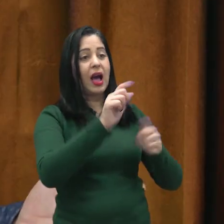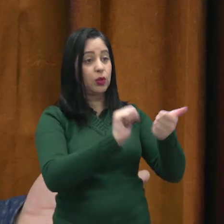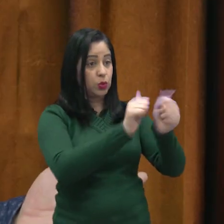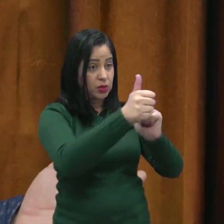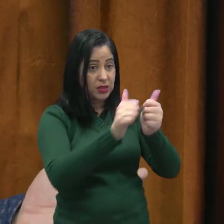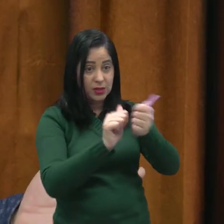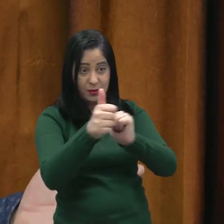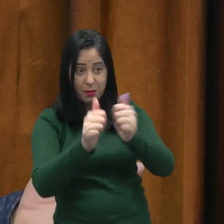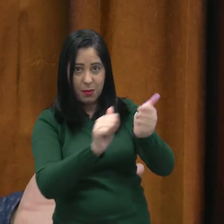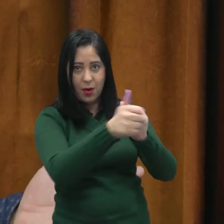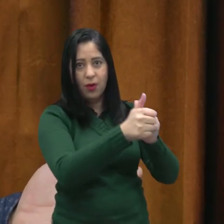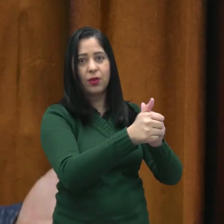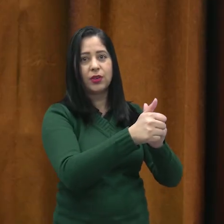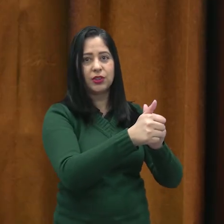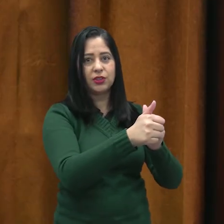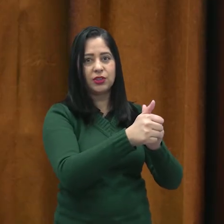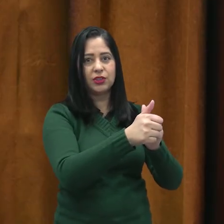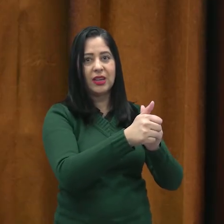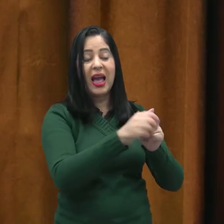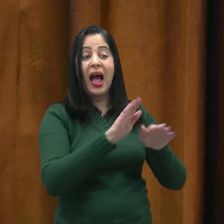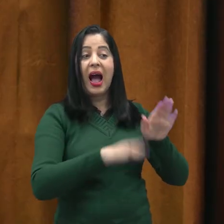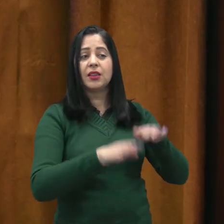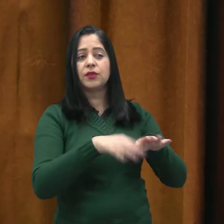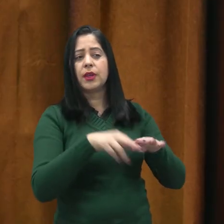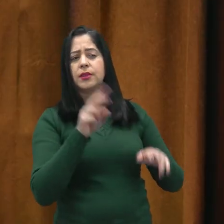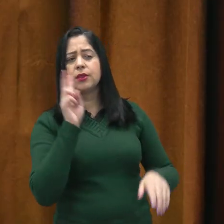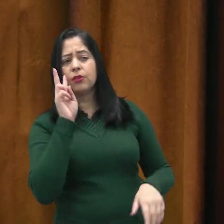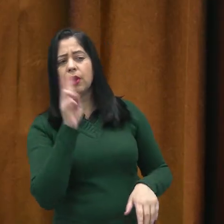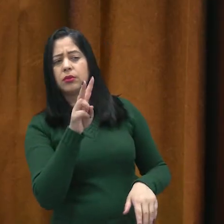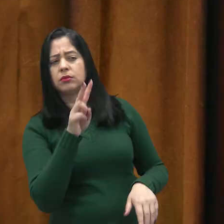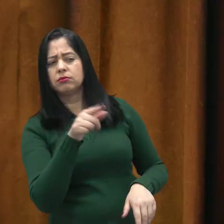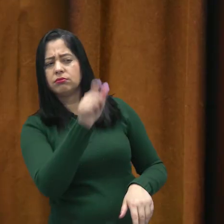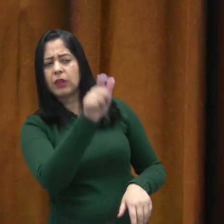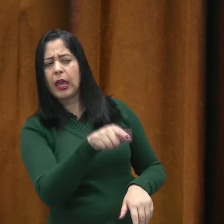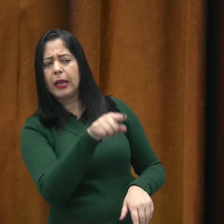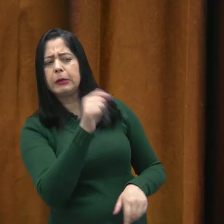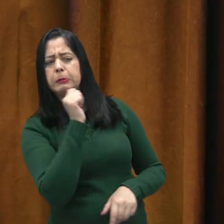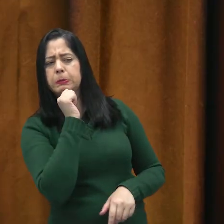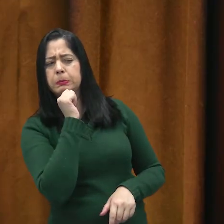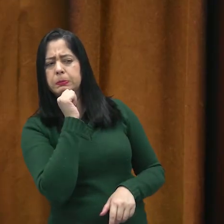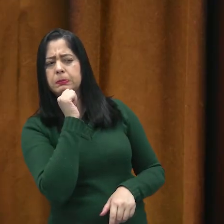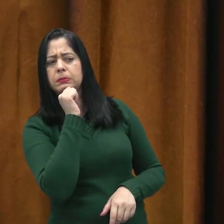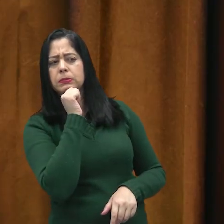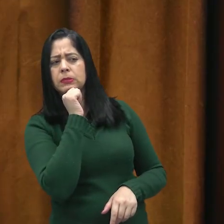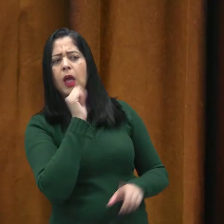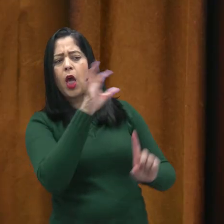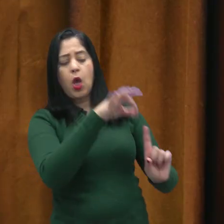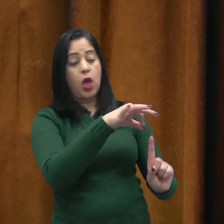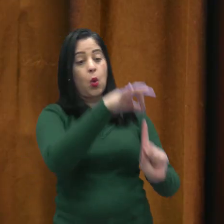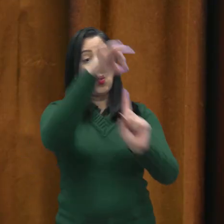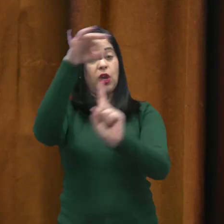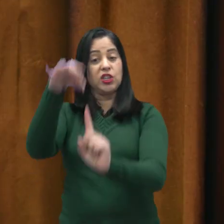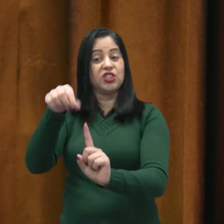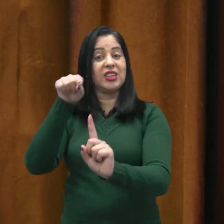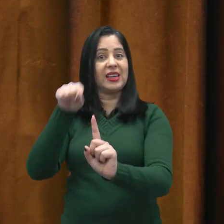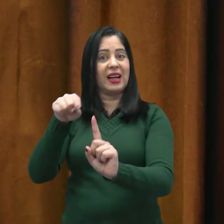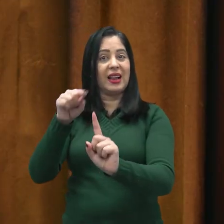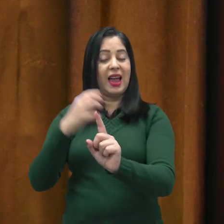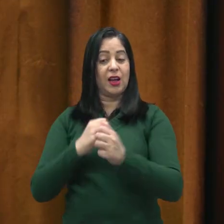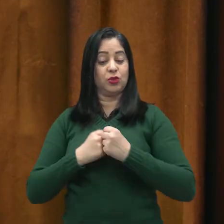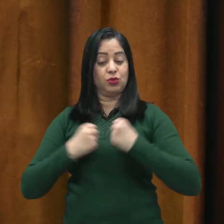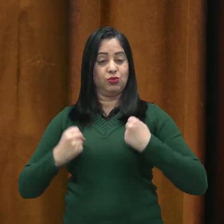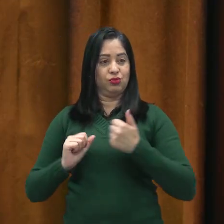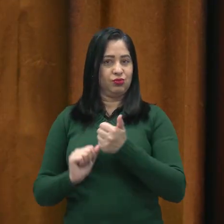desses esportes comunitários se destacam atletas que a gente acaba incentivando indo para o Atleta Cidadão para